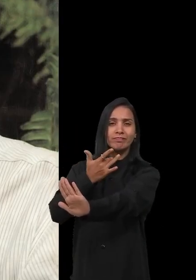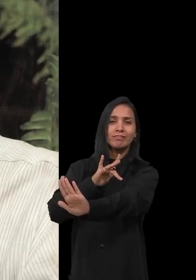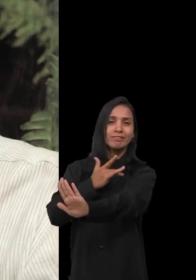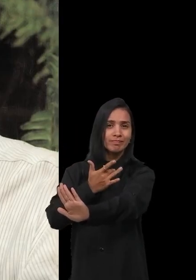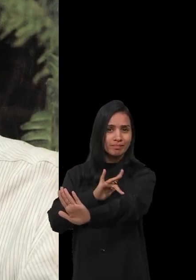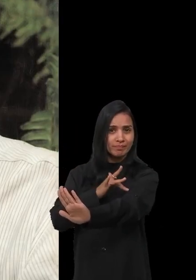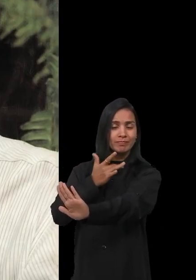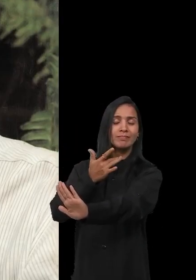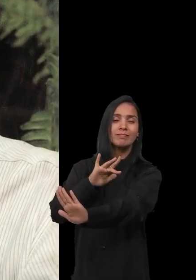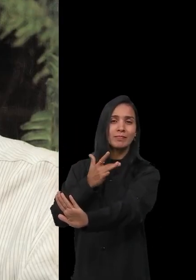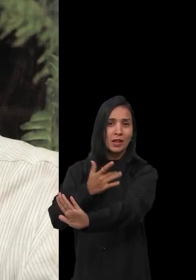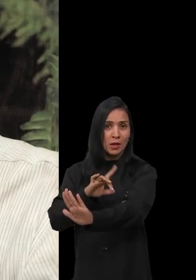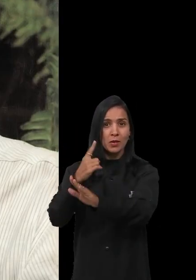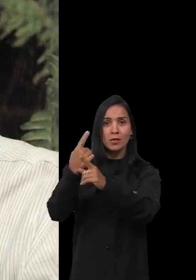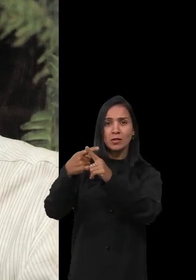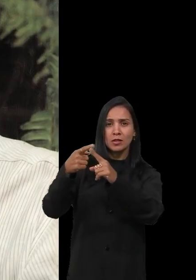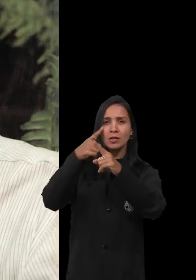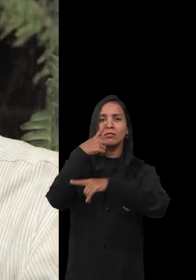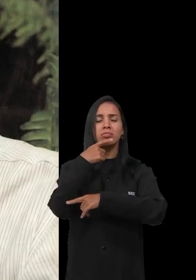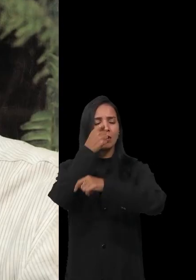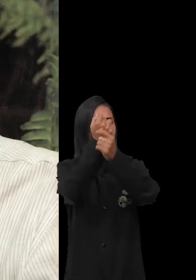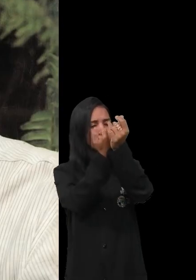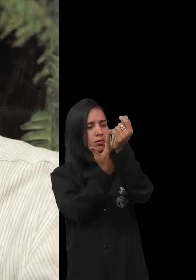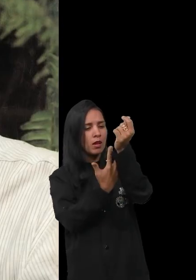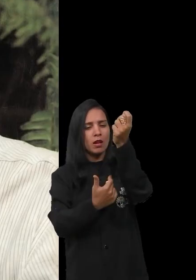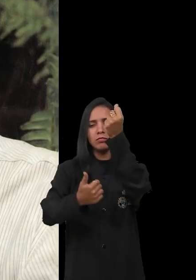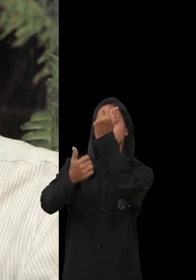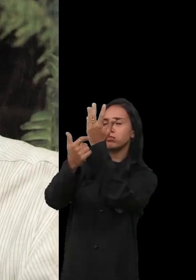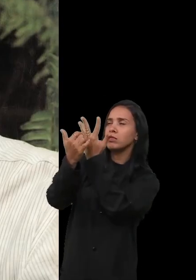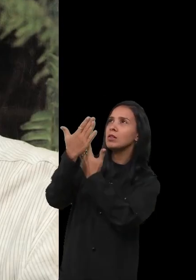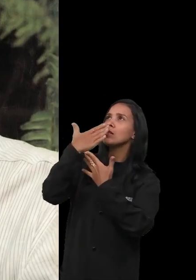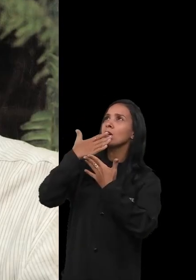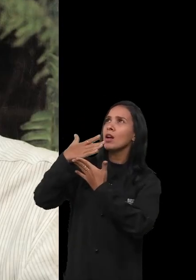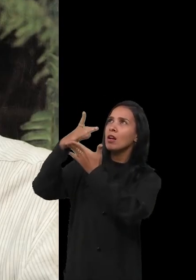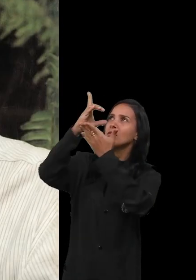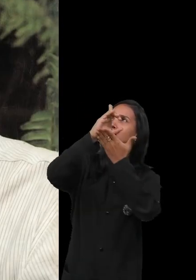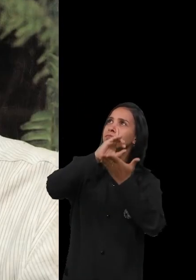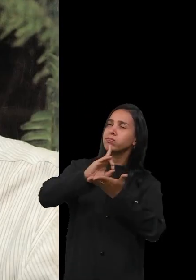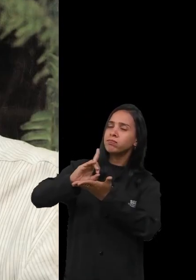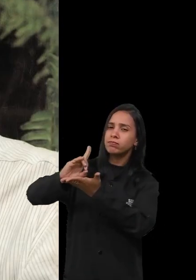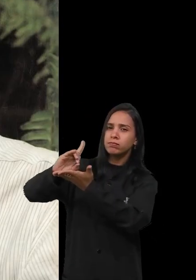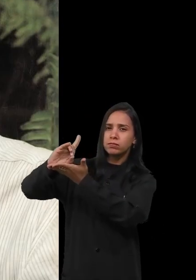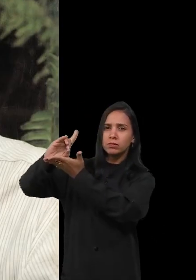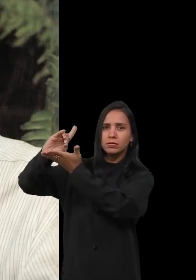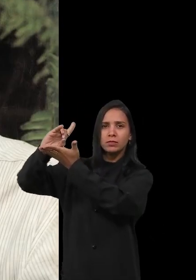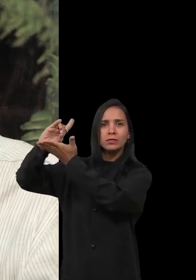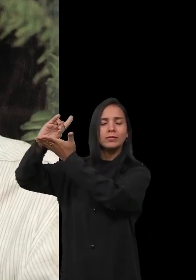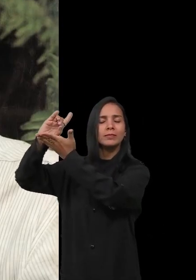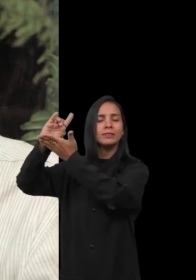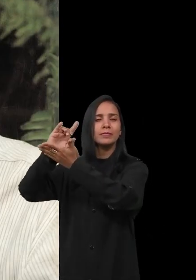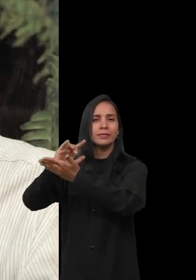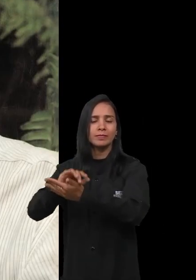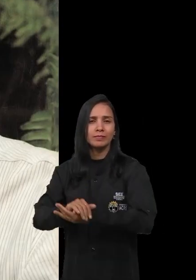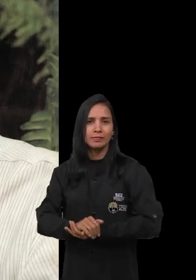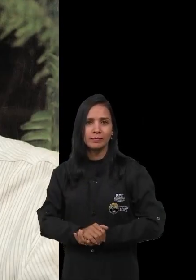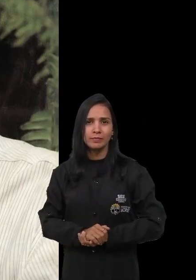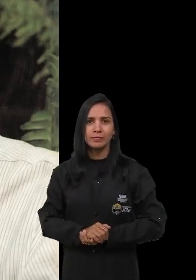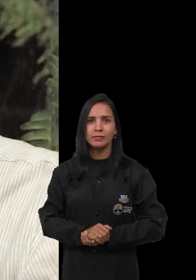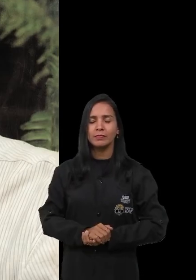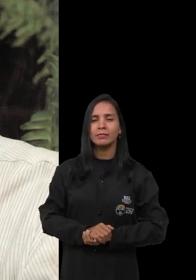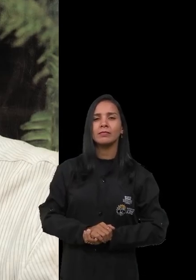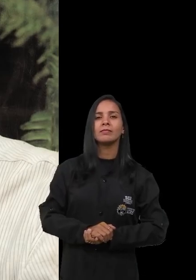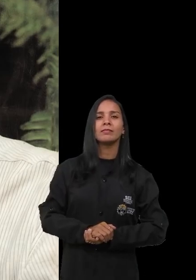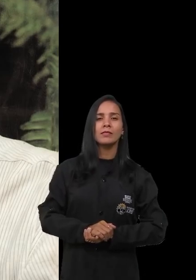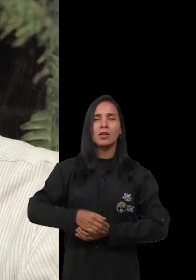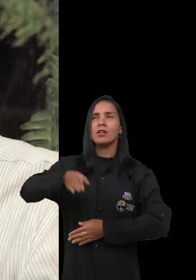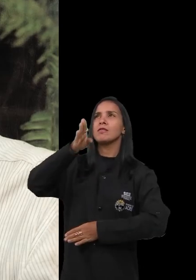mim esse cálice, Pai. Afasta de mim esse cálice de